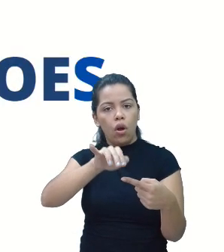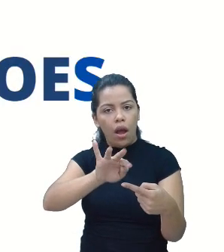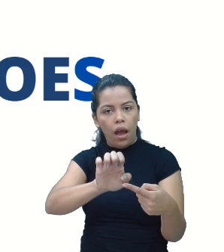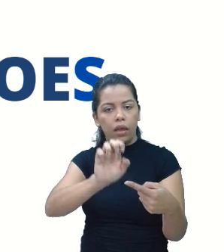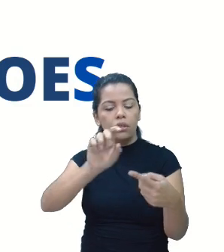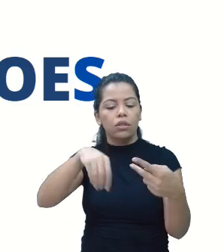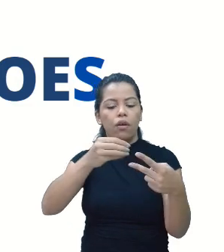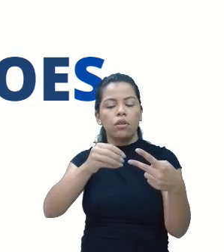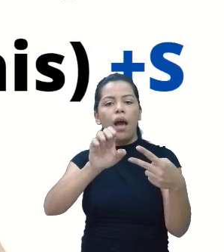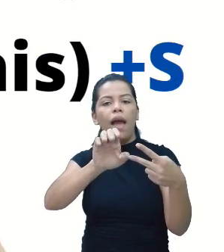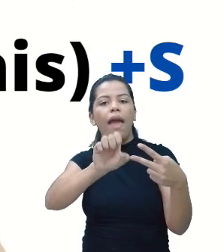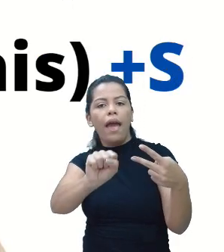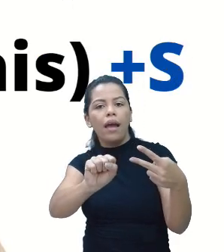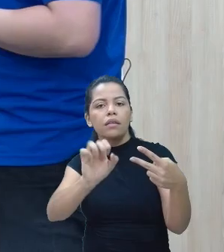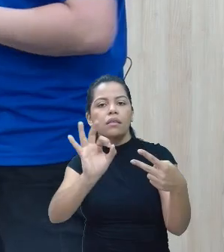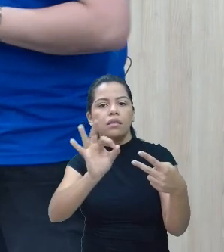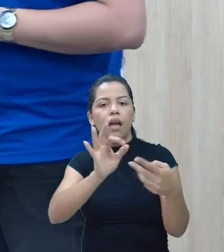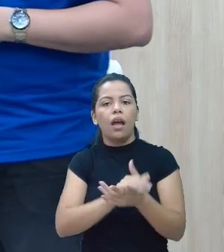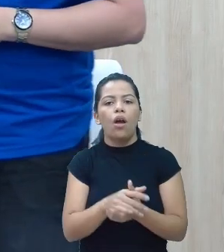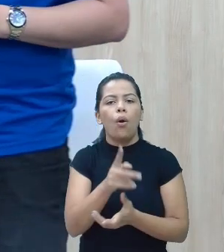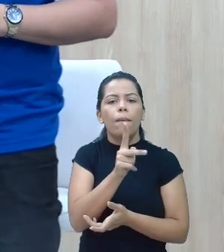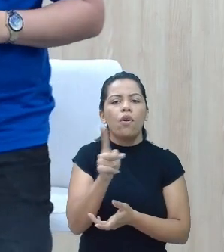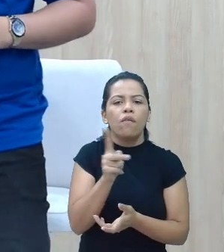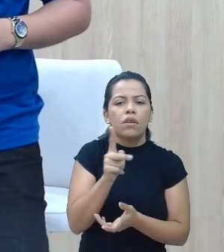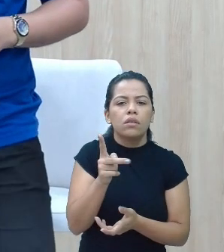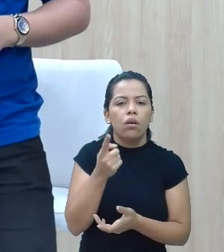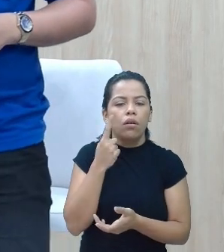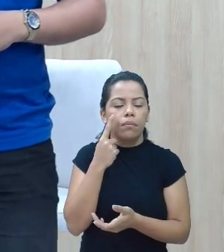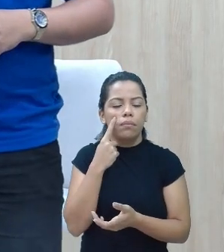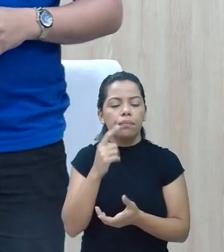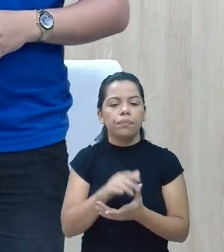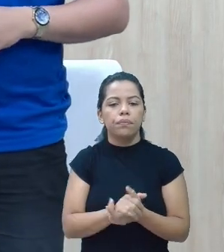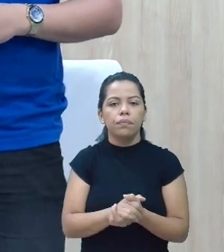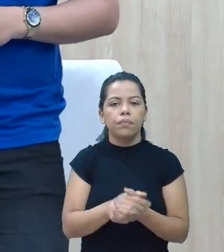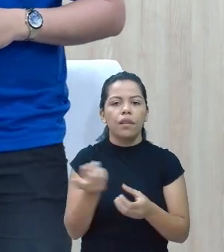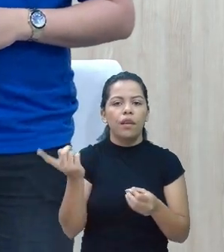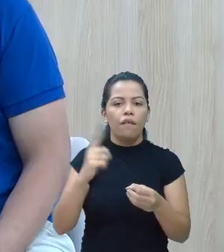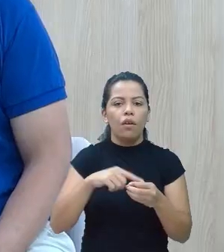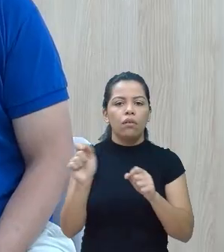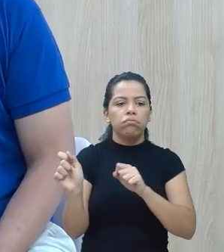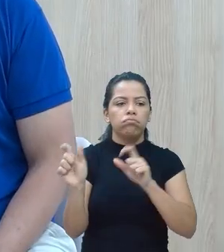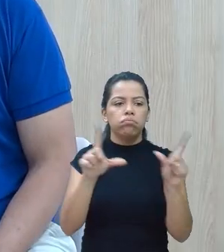aí a gente vai passando, tá certo? Professor Rony, só um detalhe. Volta lá um slide.